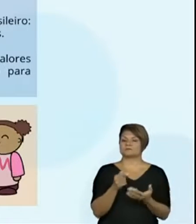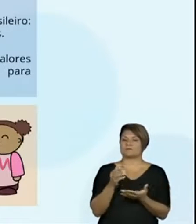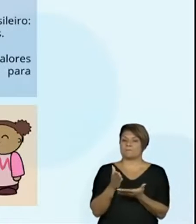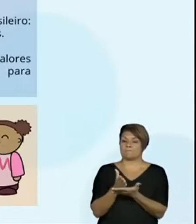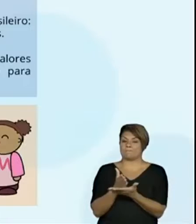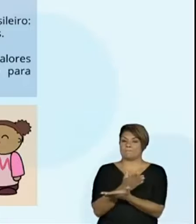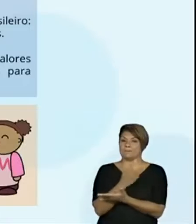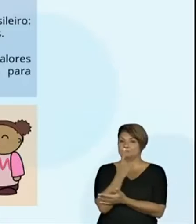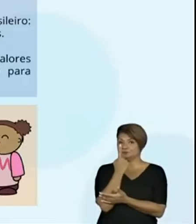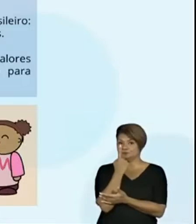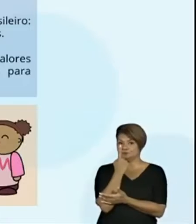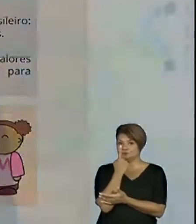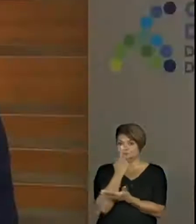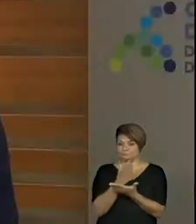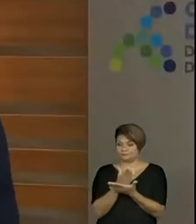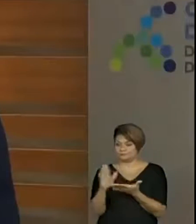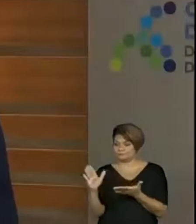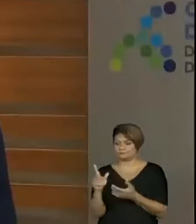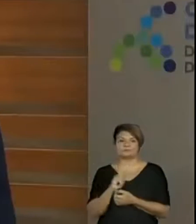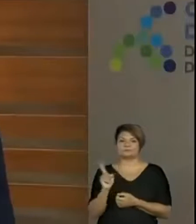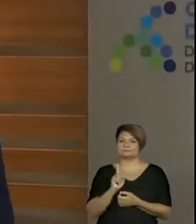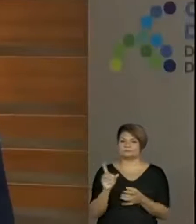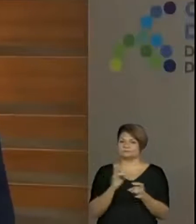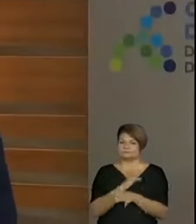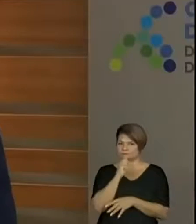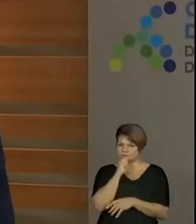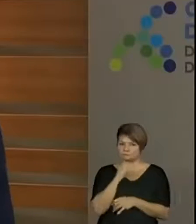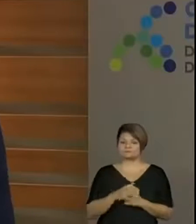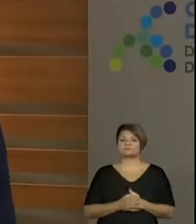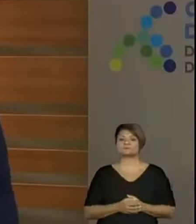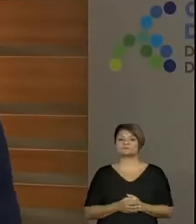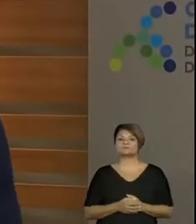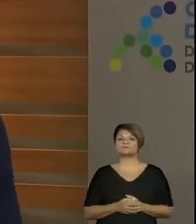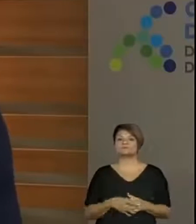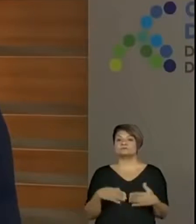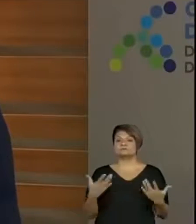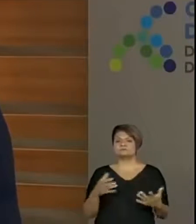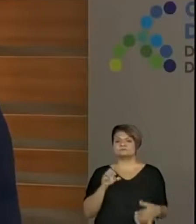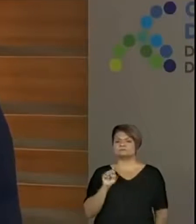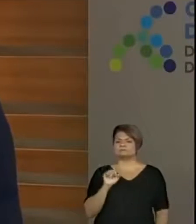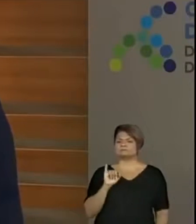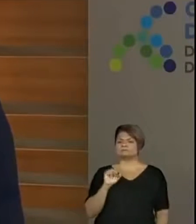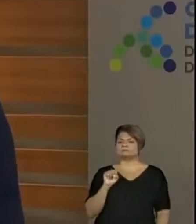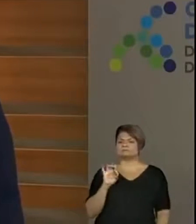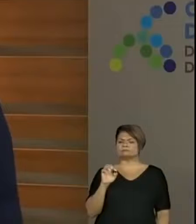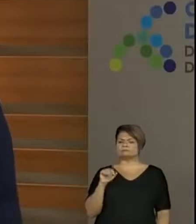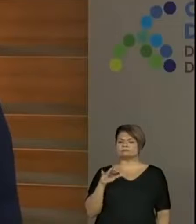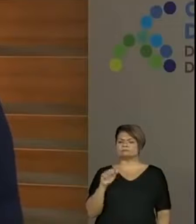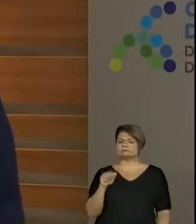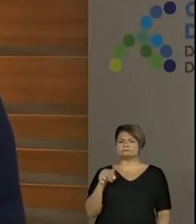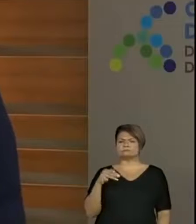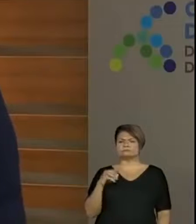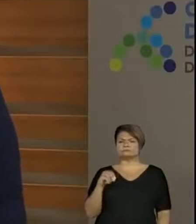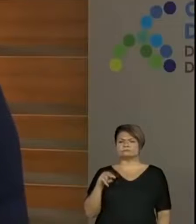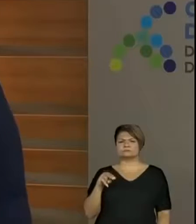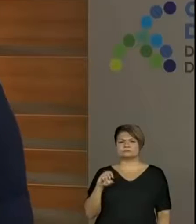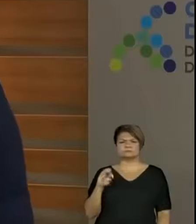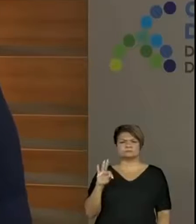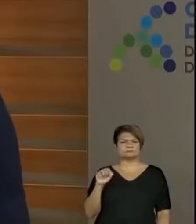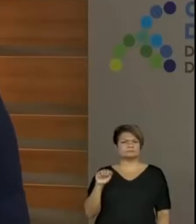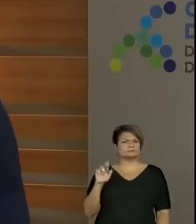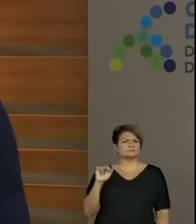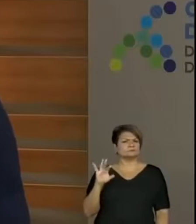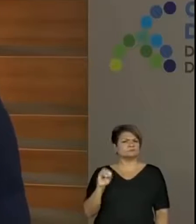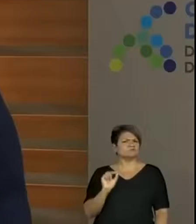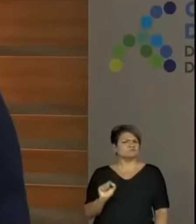só um começo da aula. Não vai terminar aqui. Quando a gente fala em sistema monetário, vocês estão no segundo ano, já devem